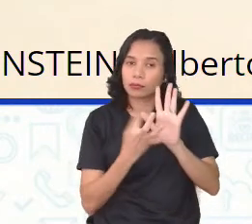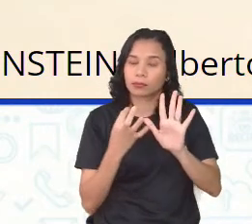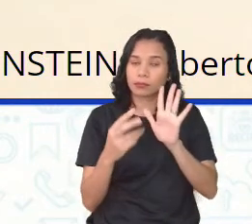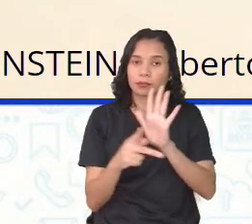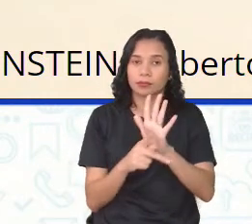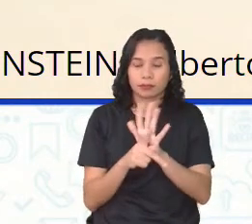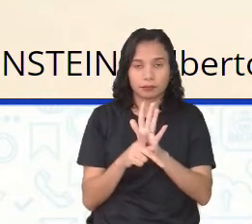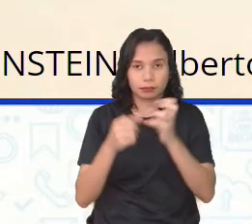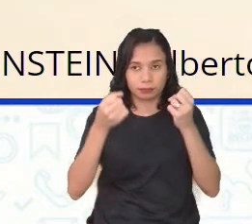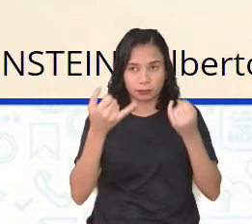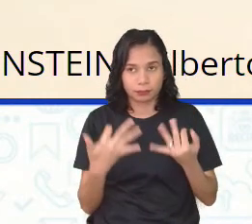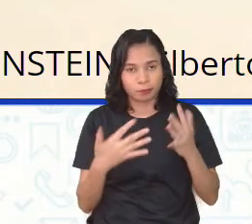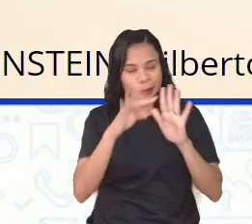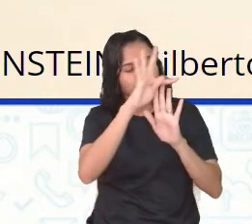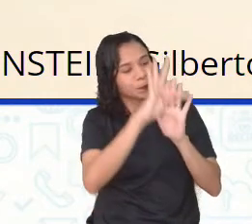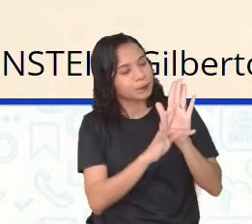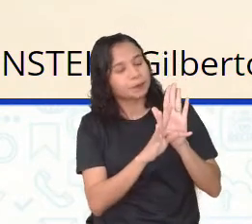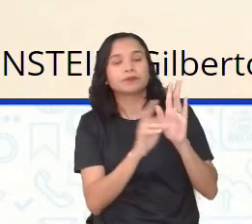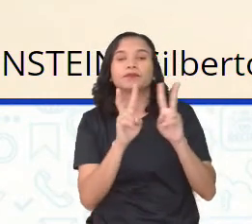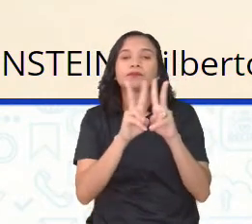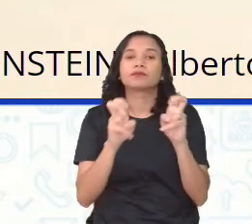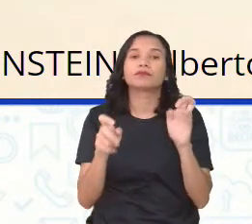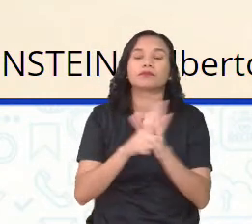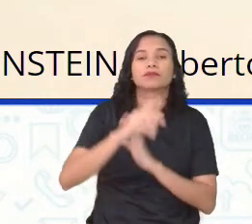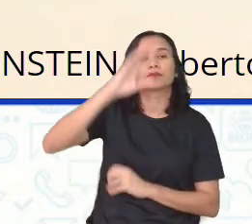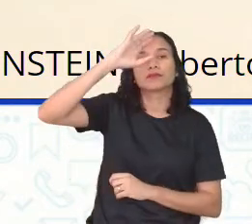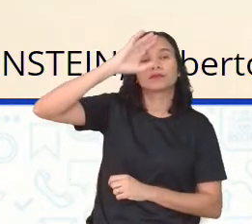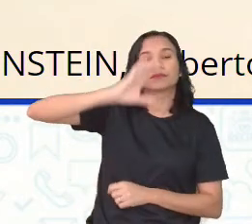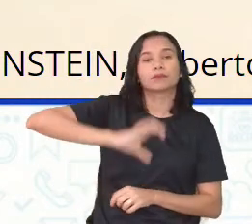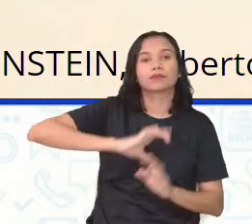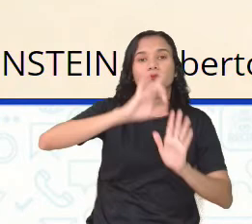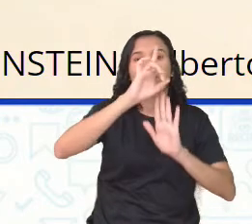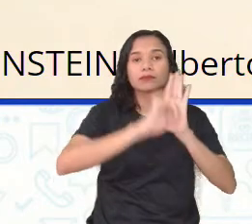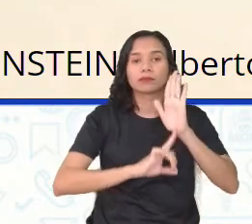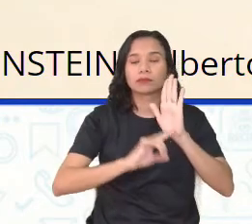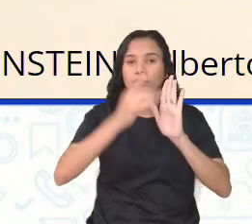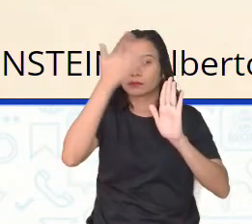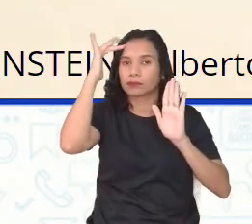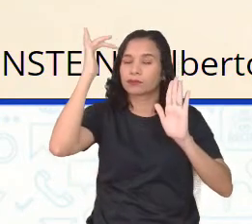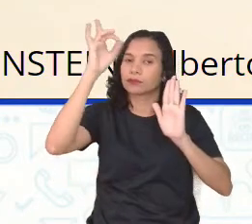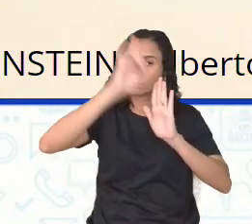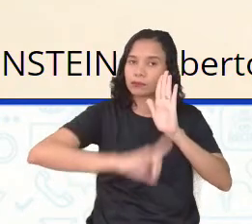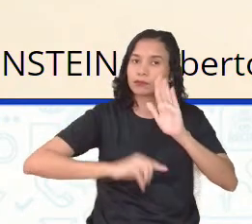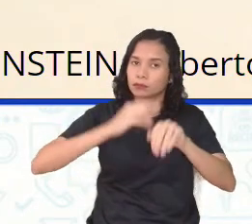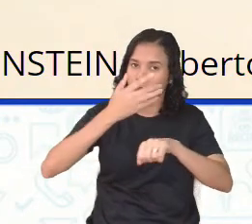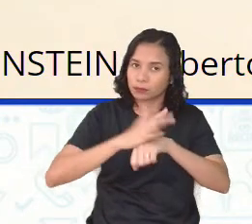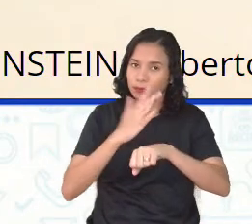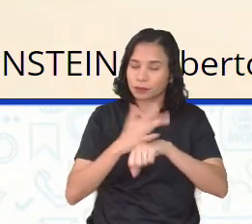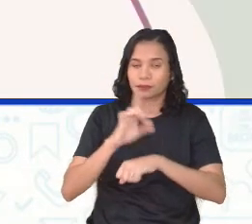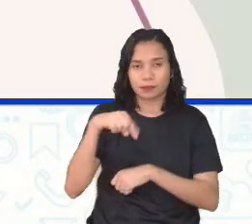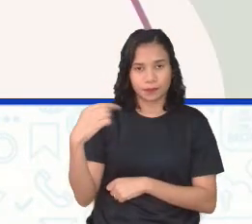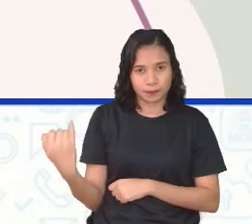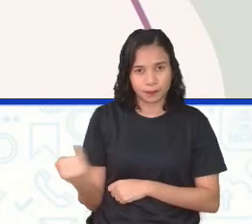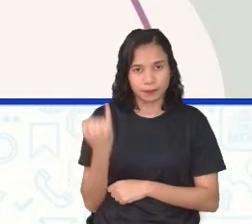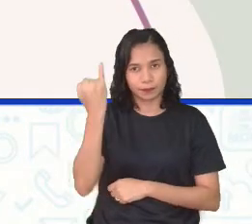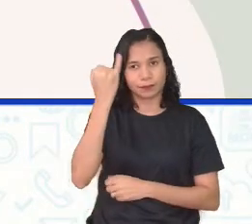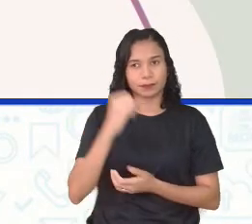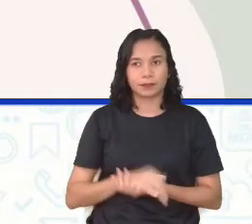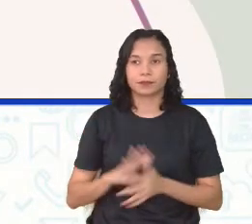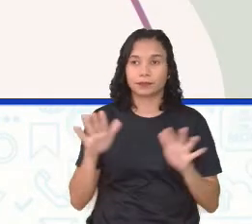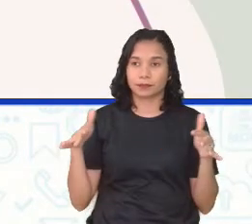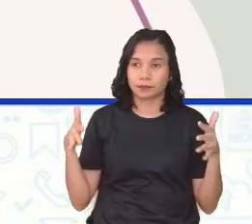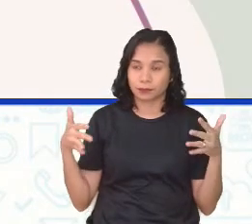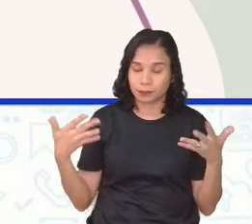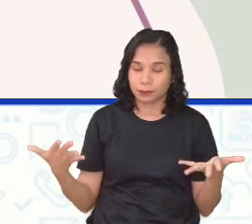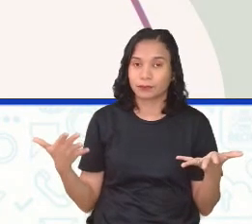essa declaração, esse texto aí sobre cidadania, direito de ter direitos. Muito importante.